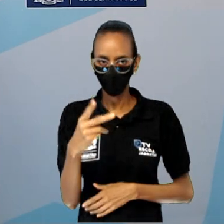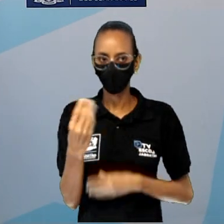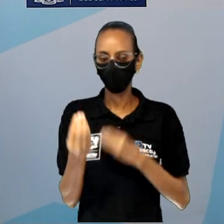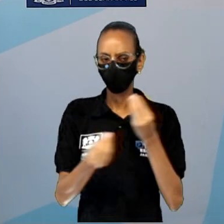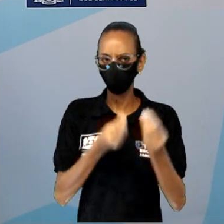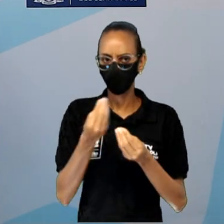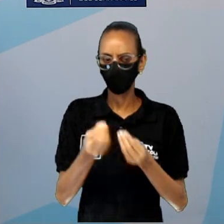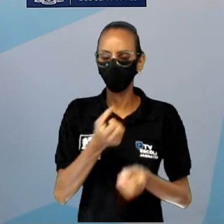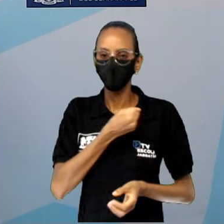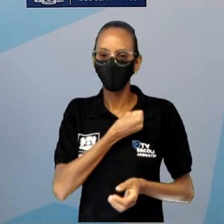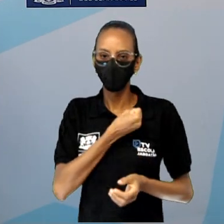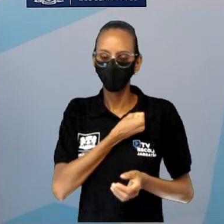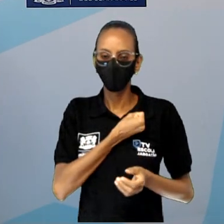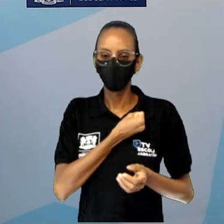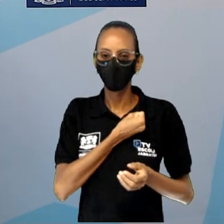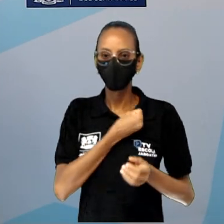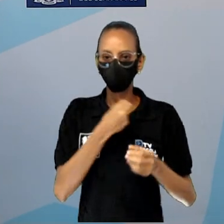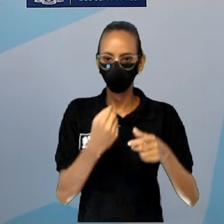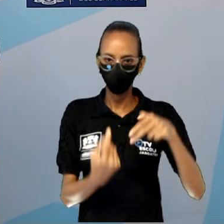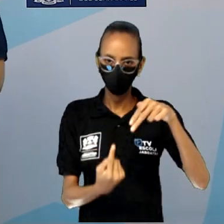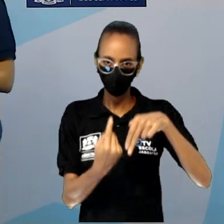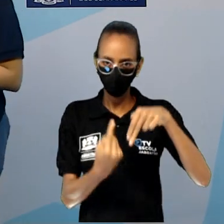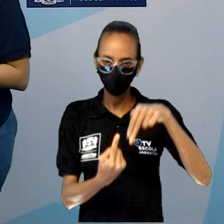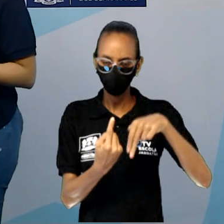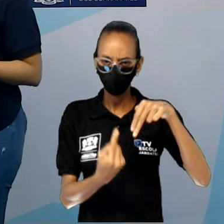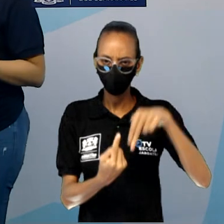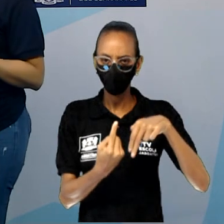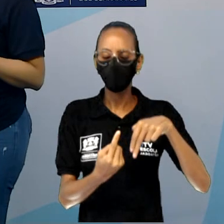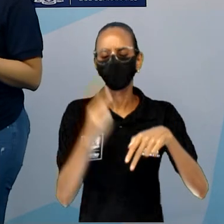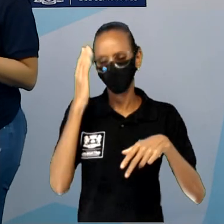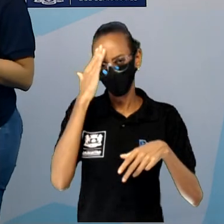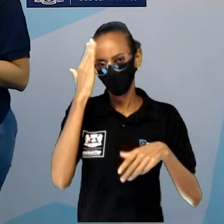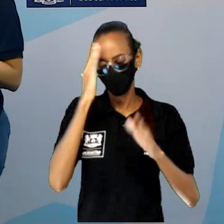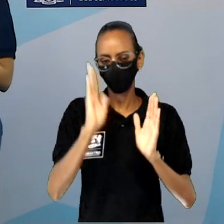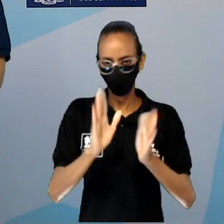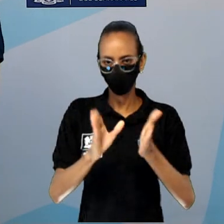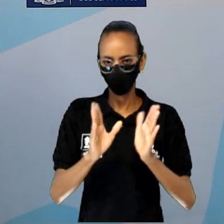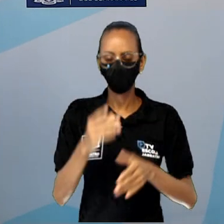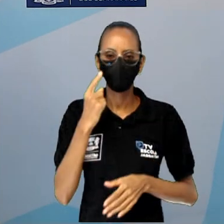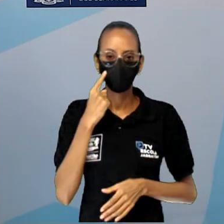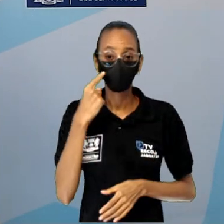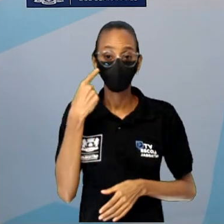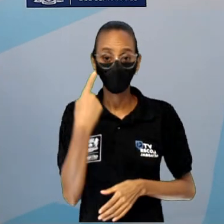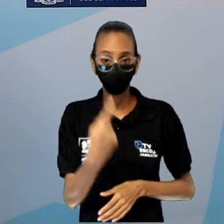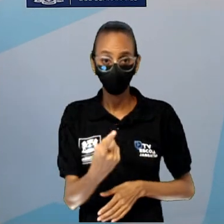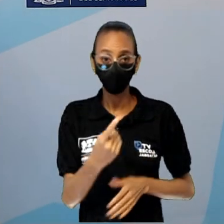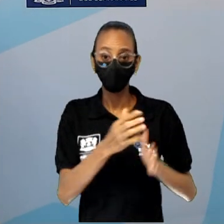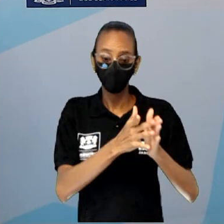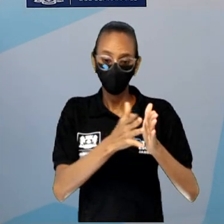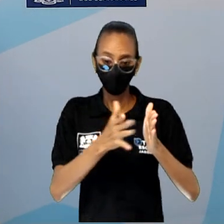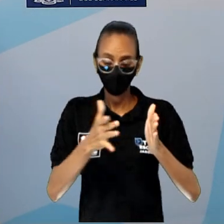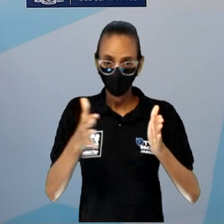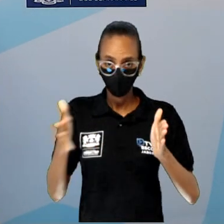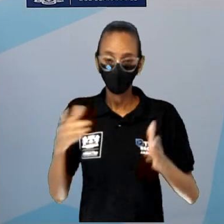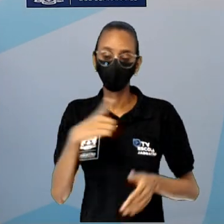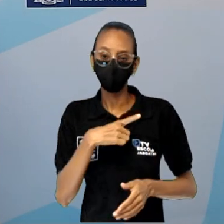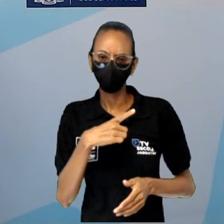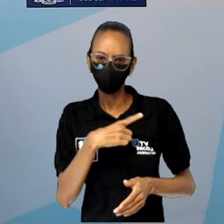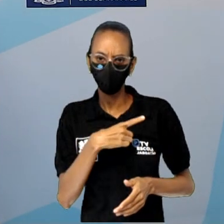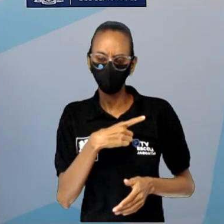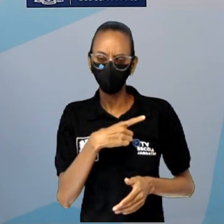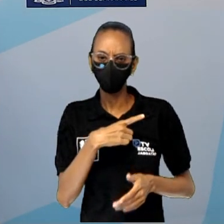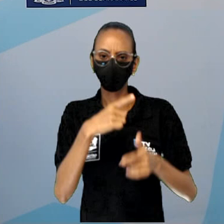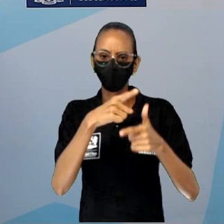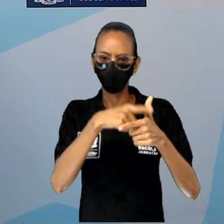lista dos primeiros números naturais que a gente já estuda. E aí eu vou observar se os números têm ou não